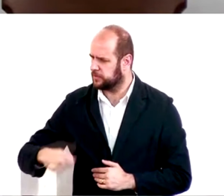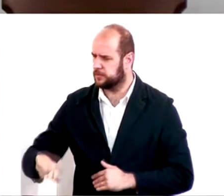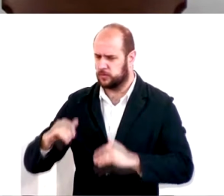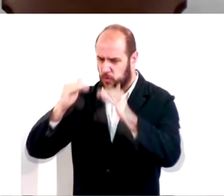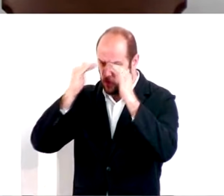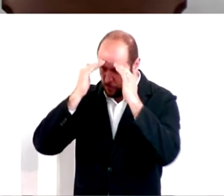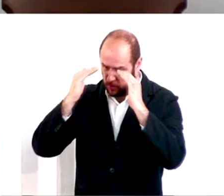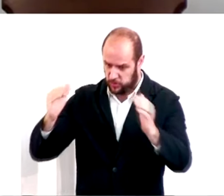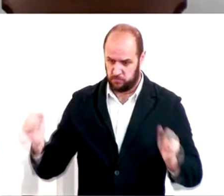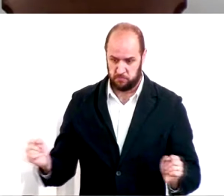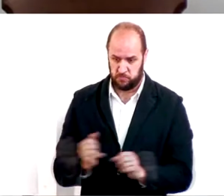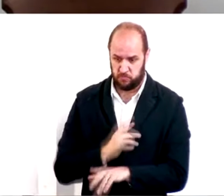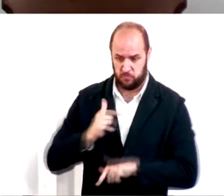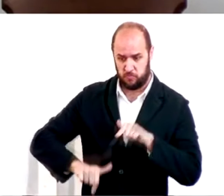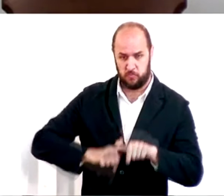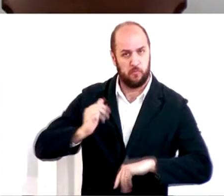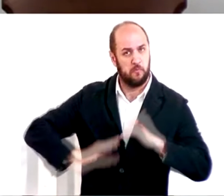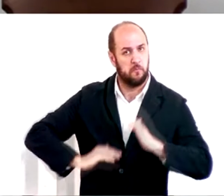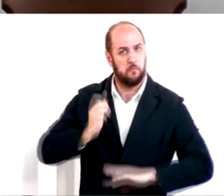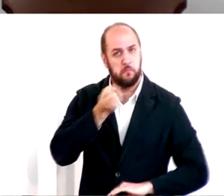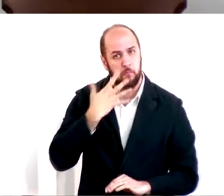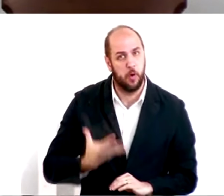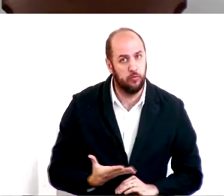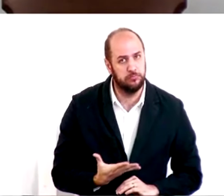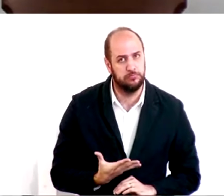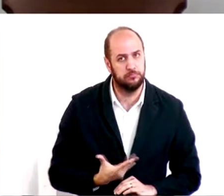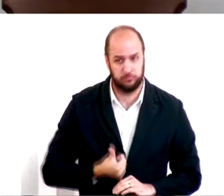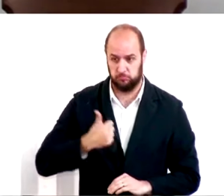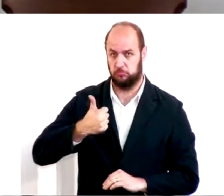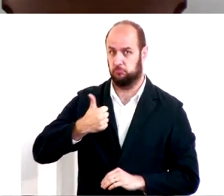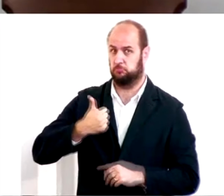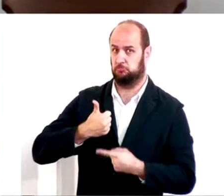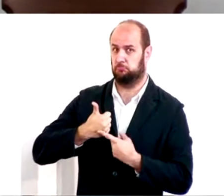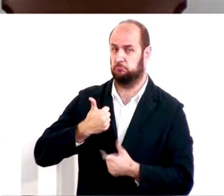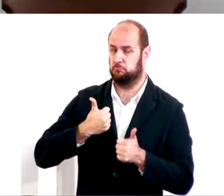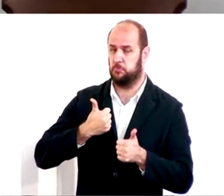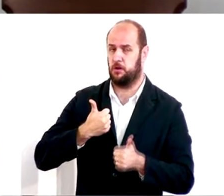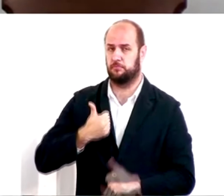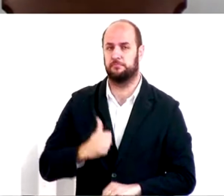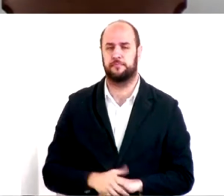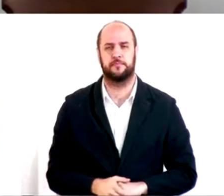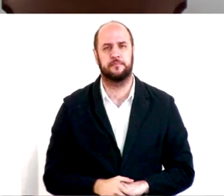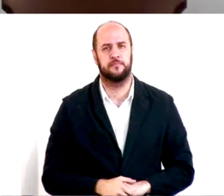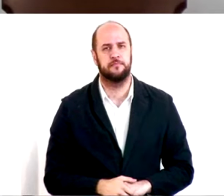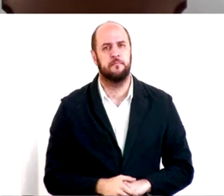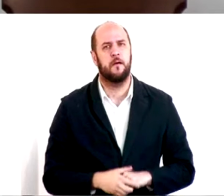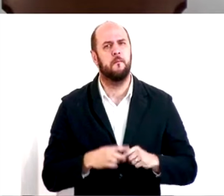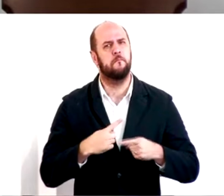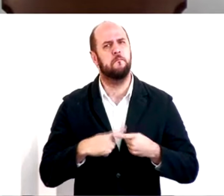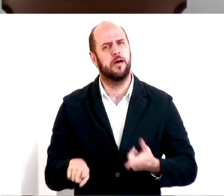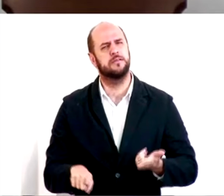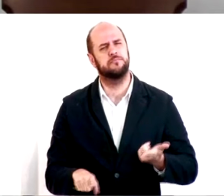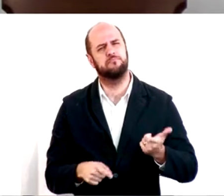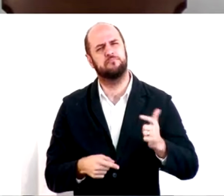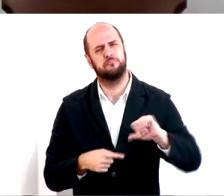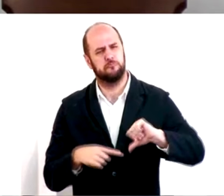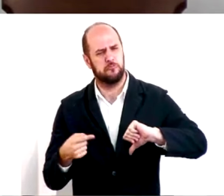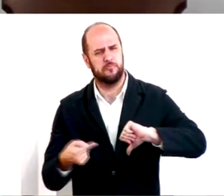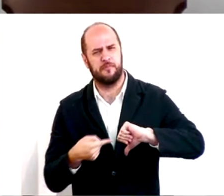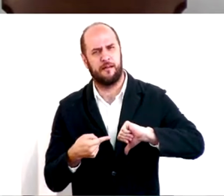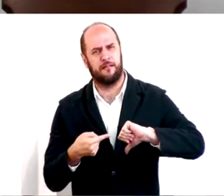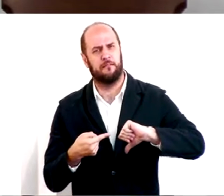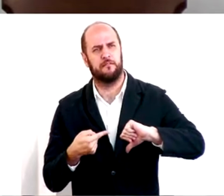prontos para toda boa obra, isso de maneira positiva. De maneira negativa, ou tornando